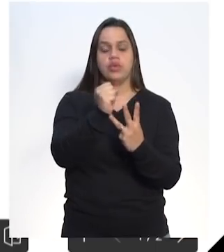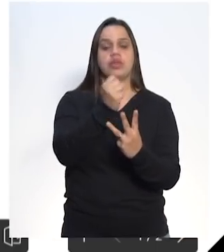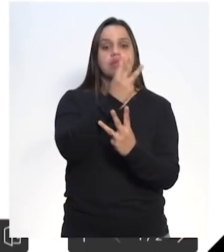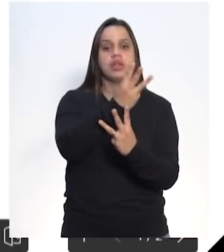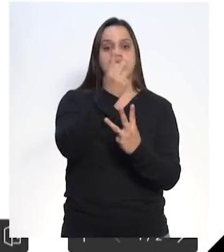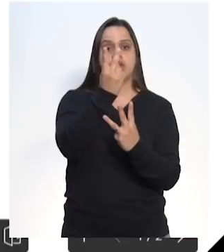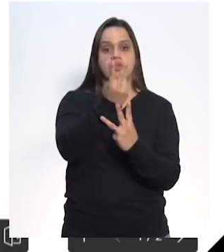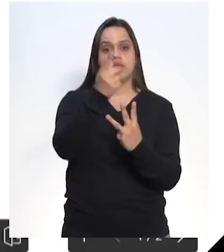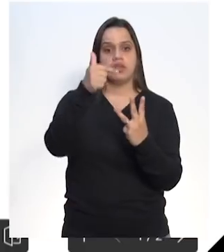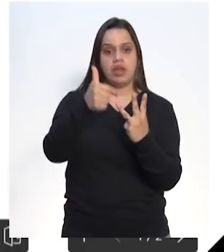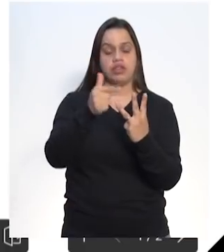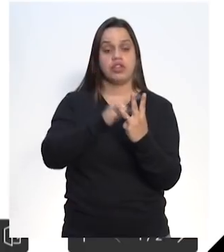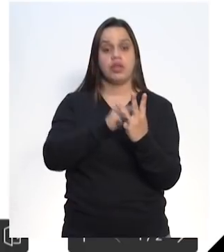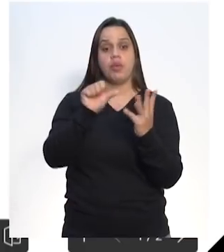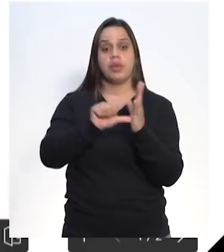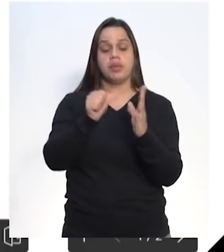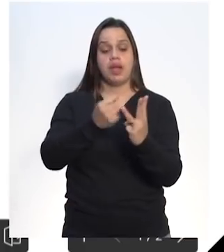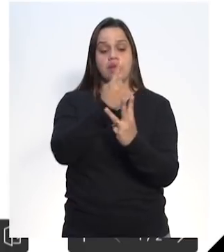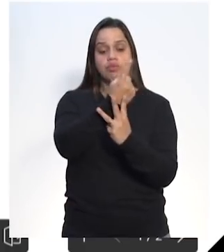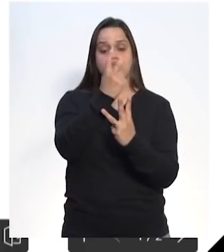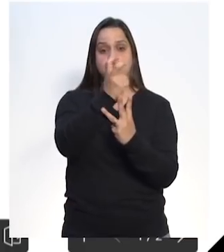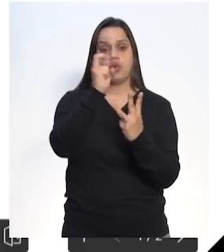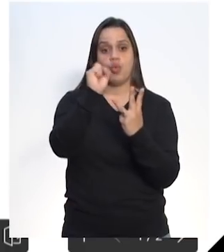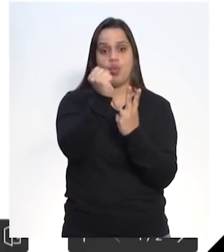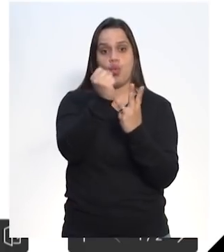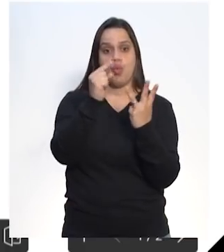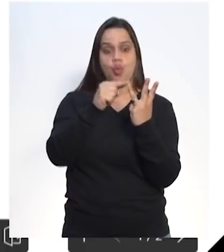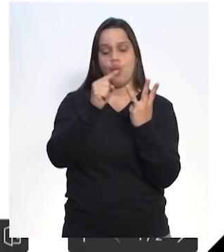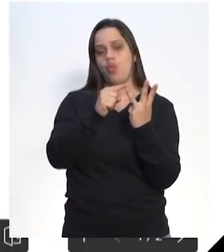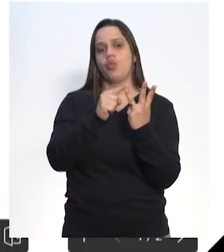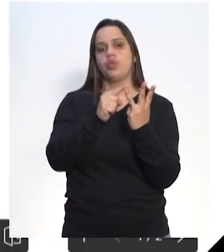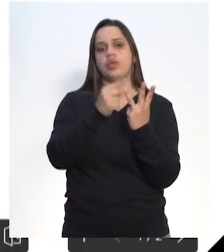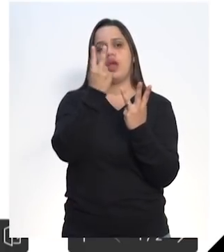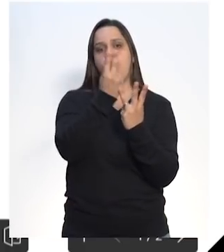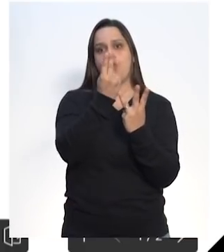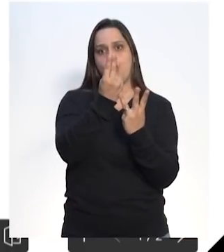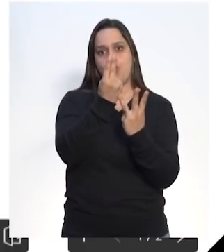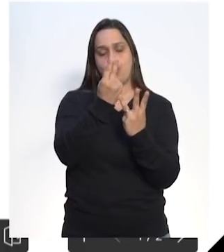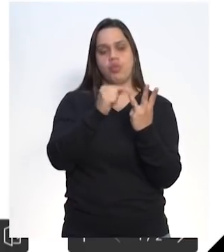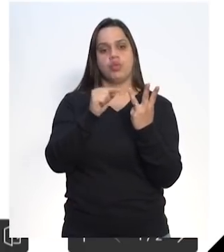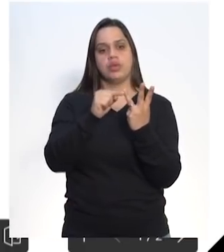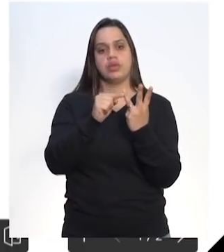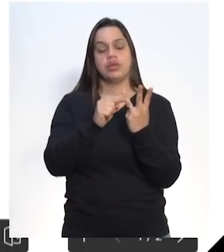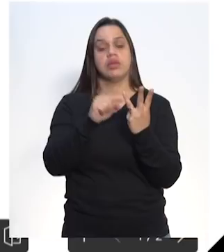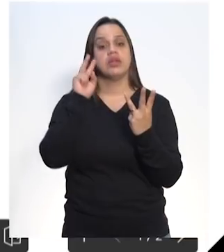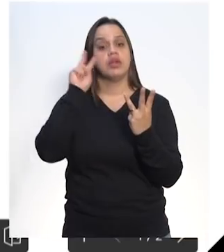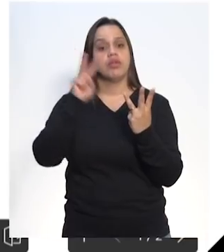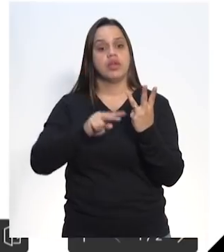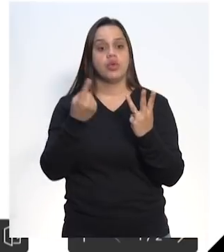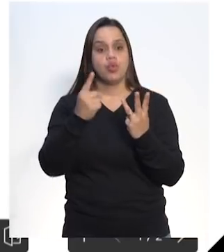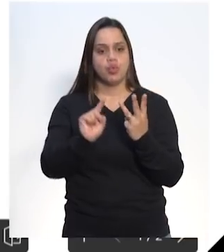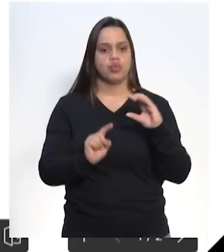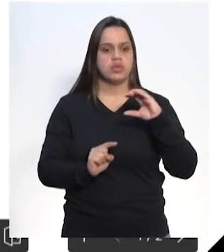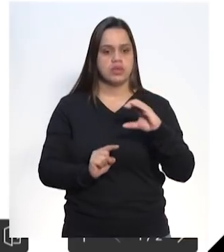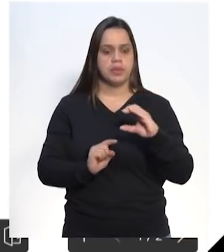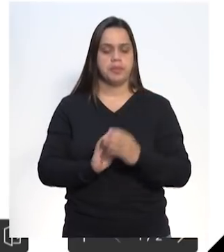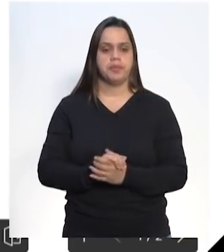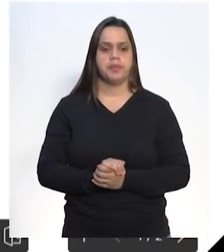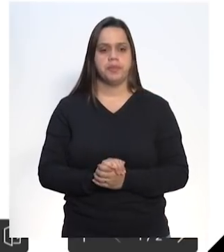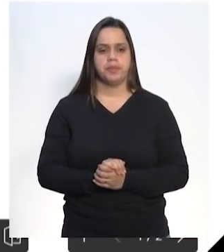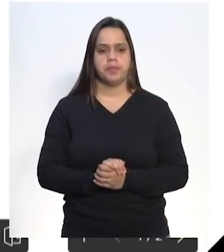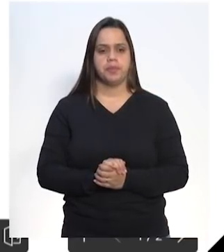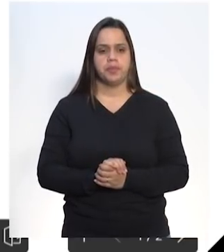158.327, ele está na unidade de milhar ali, onde eu gostaria de localizar. E, por último, ali, no caso C,